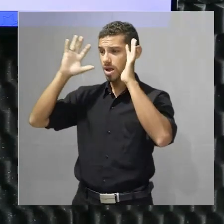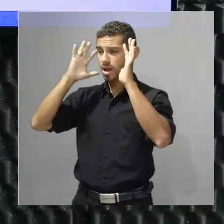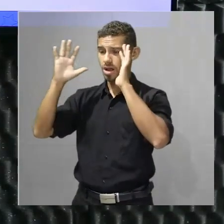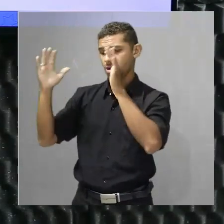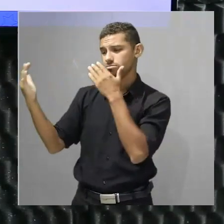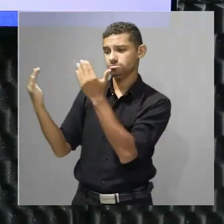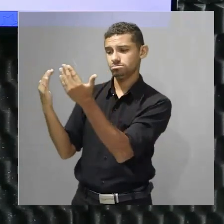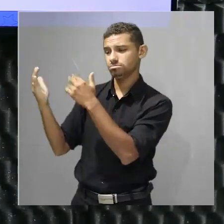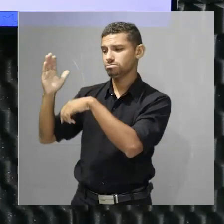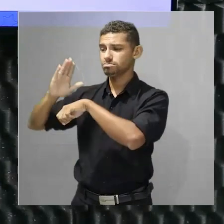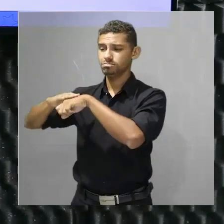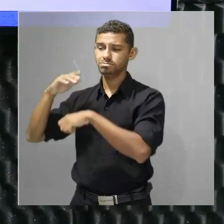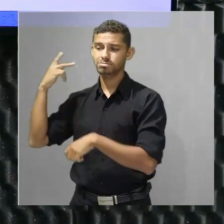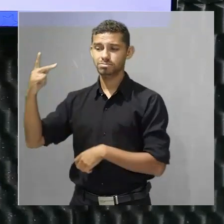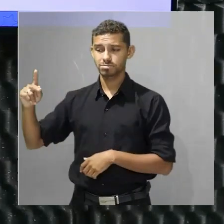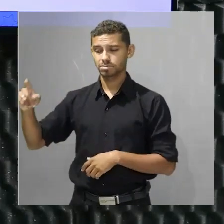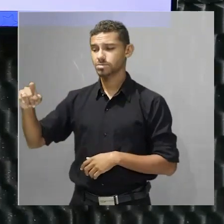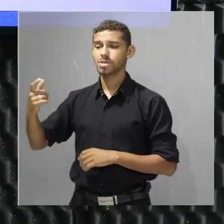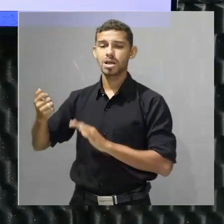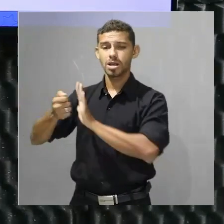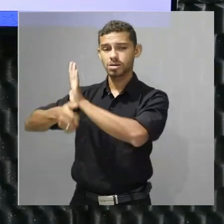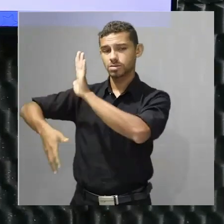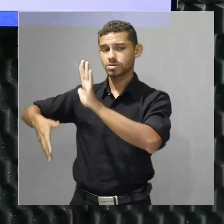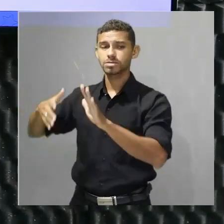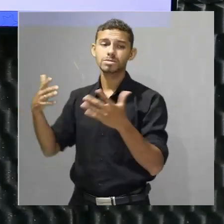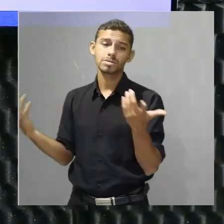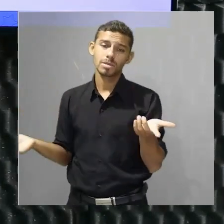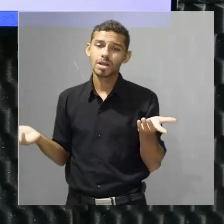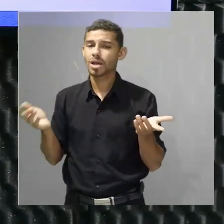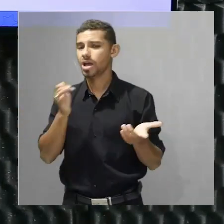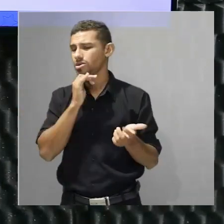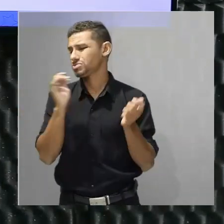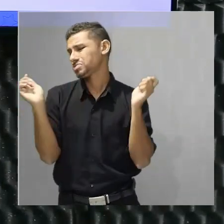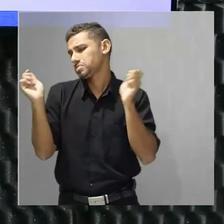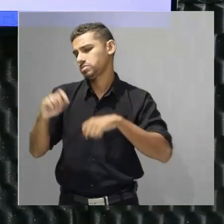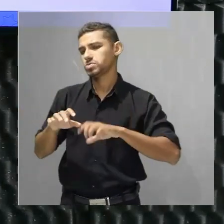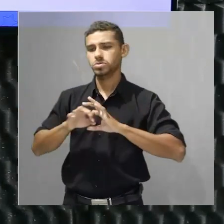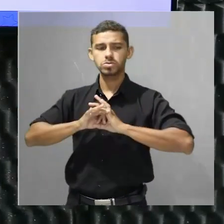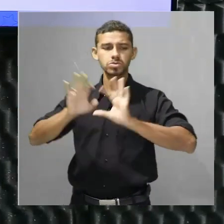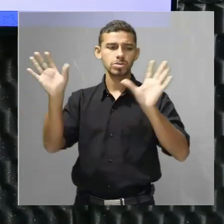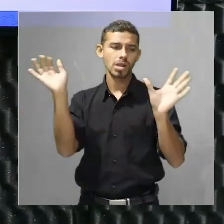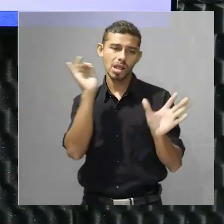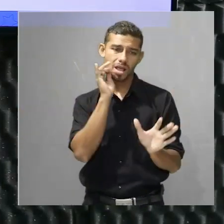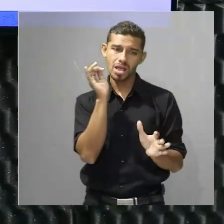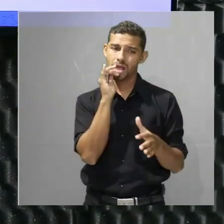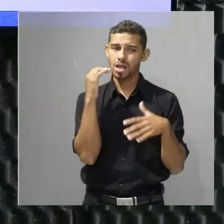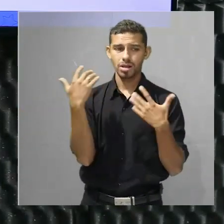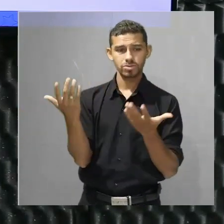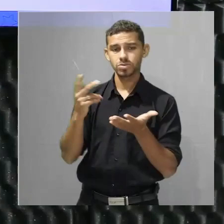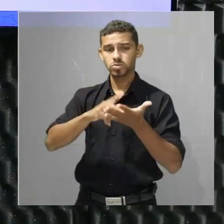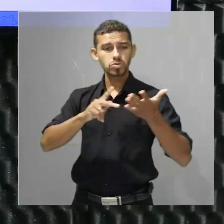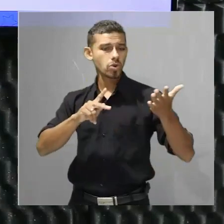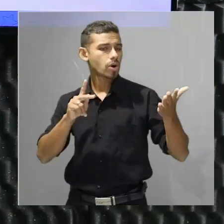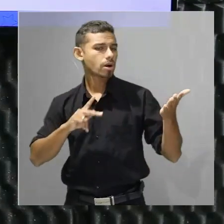e a conotação né na conotação fica tudo é mais permitido né Nós temos aí uma licença poética e na